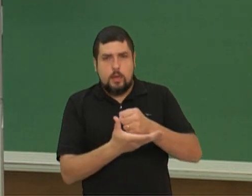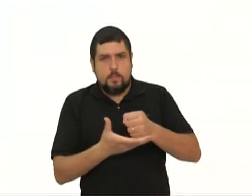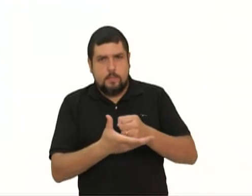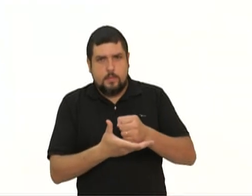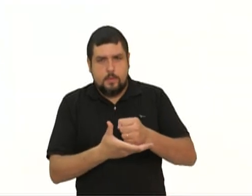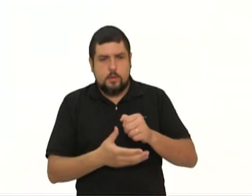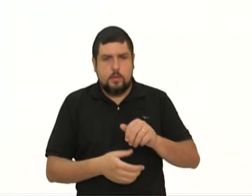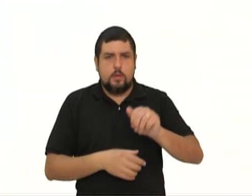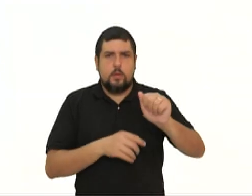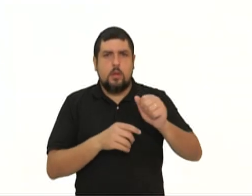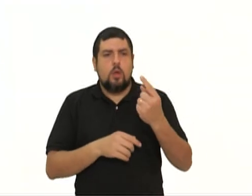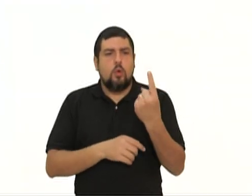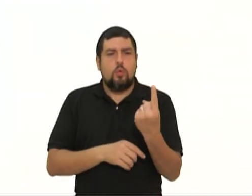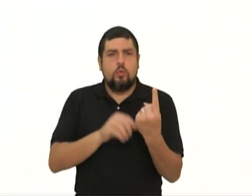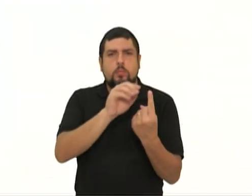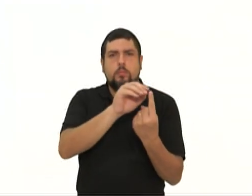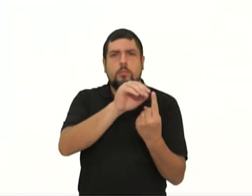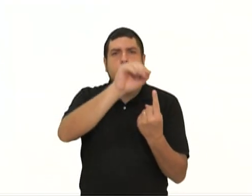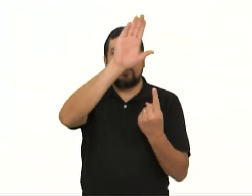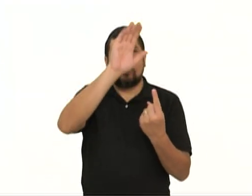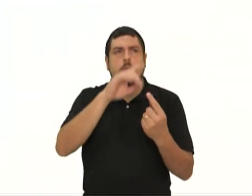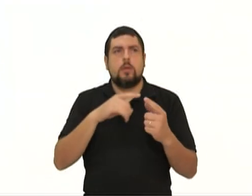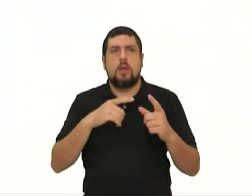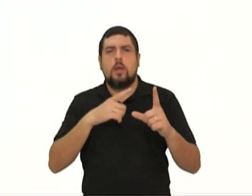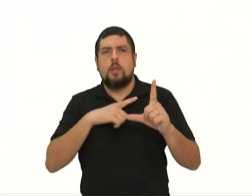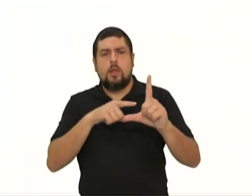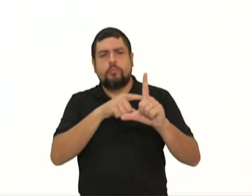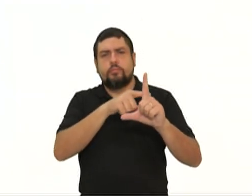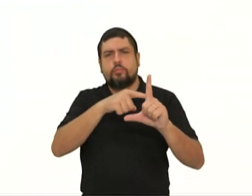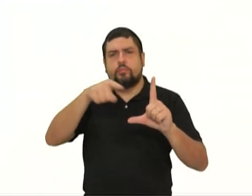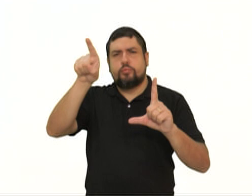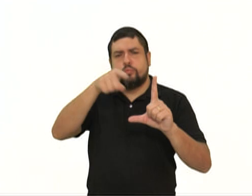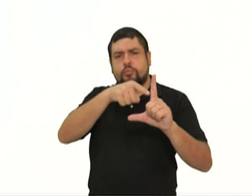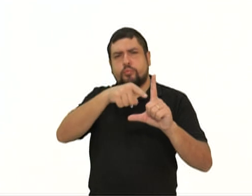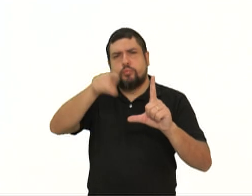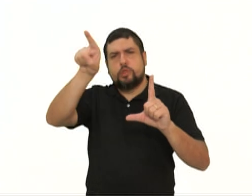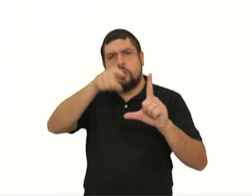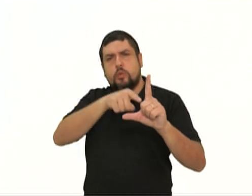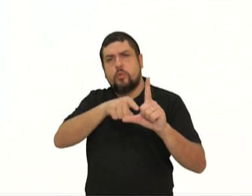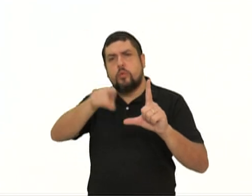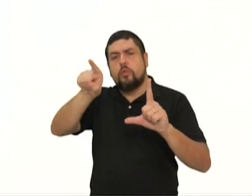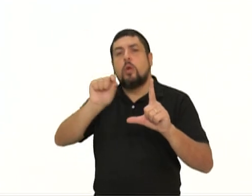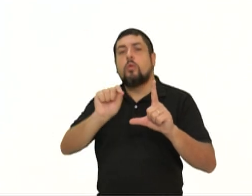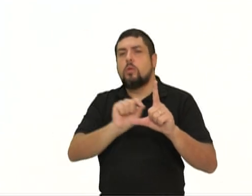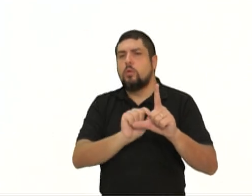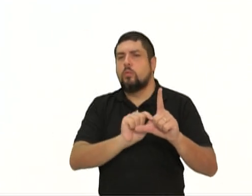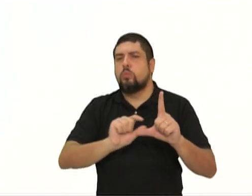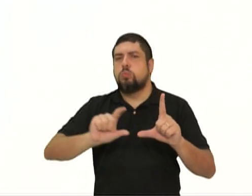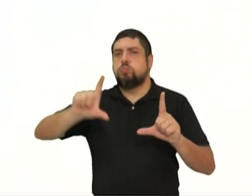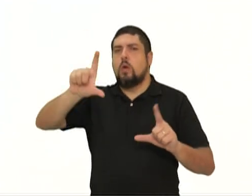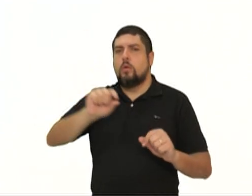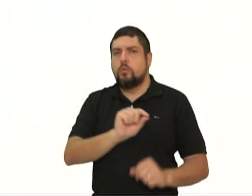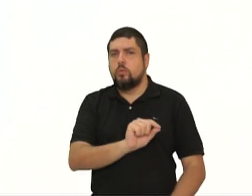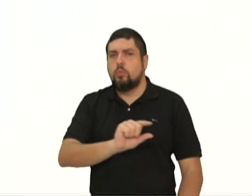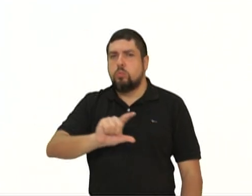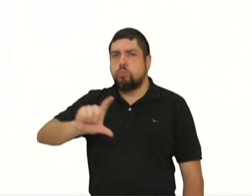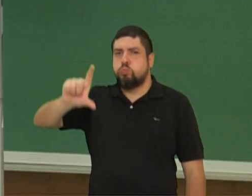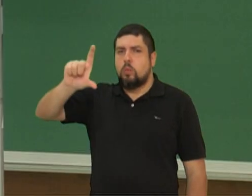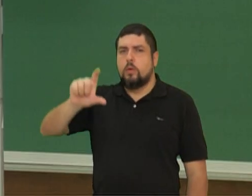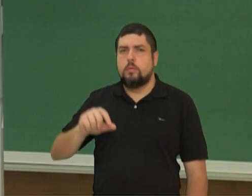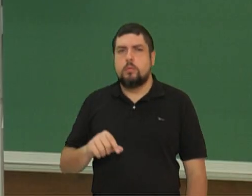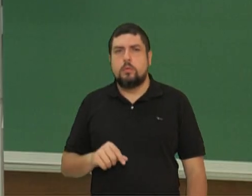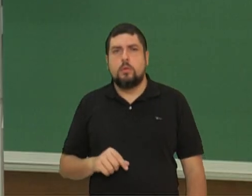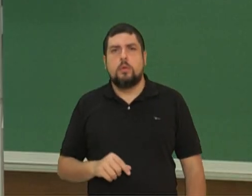vai nos dar vários modelos aqui de função crescente. Então, quando a base é maior que 1,